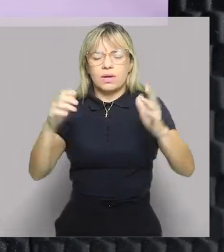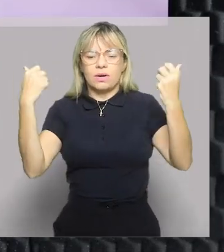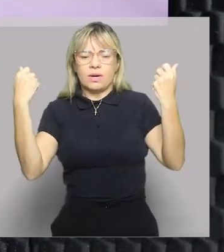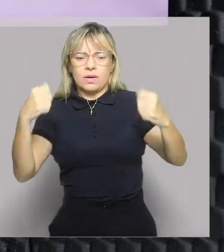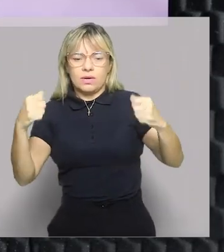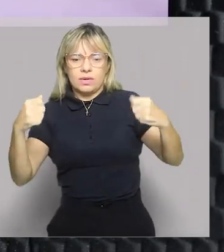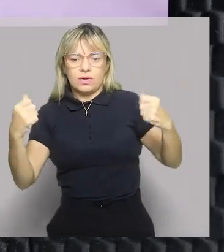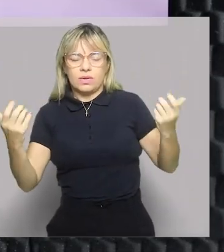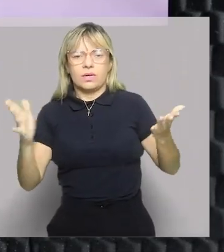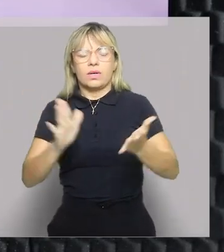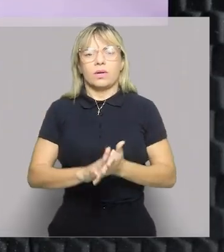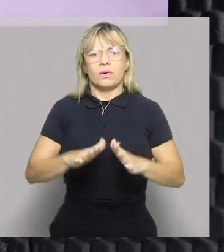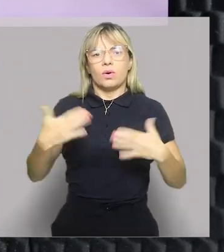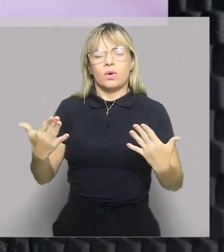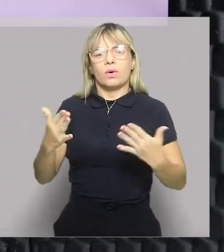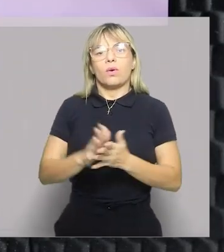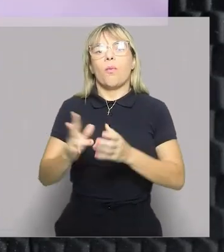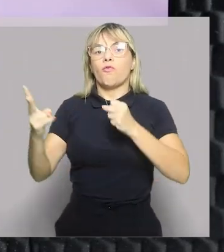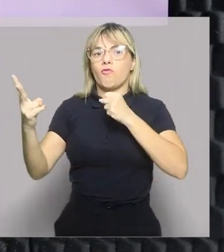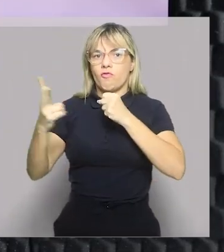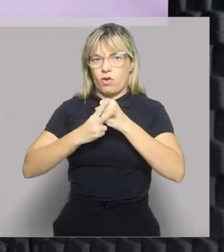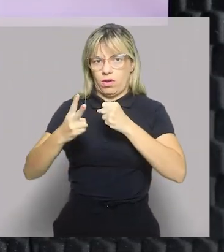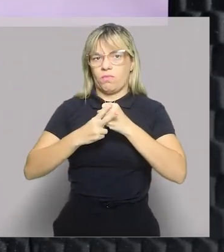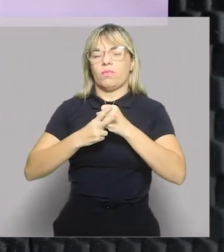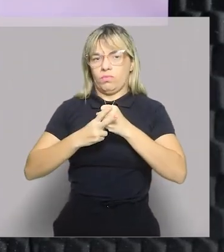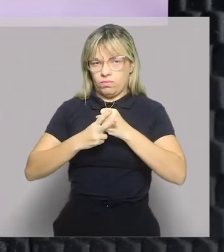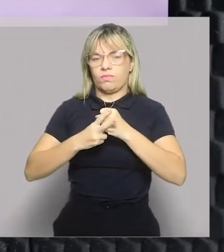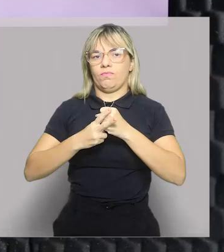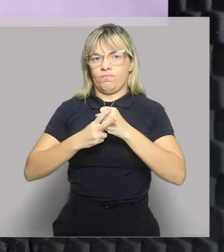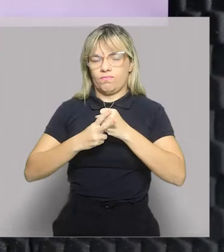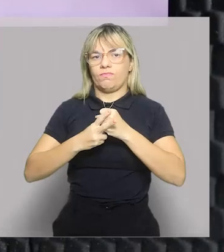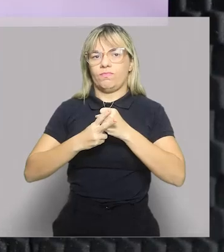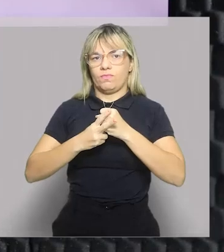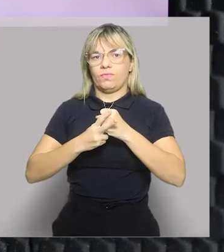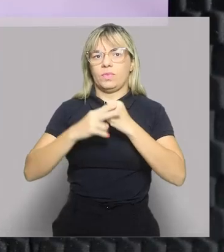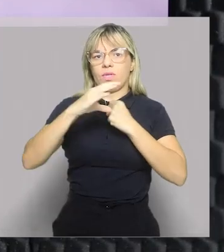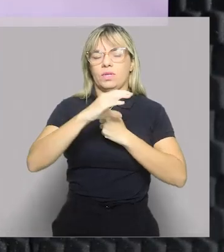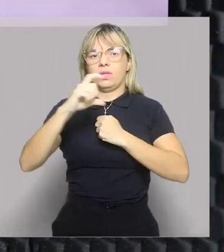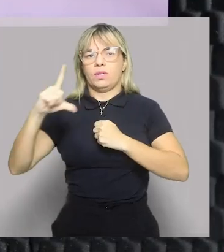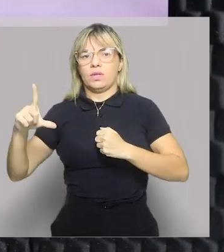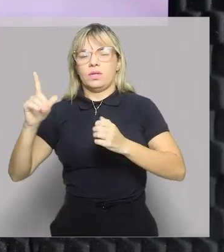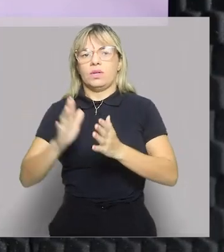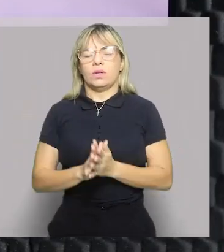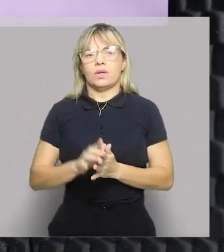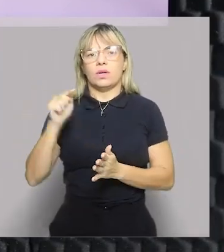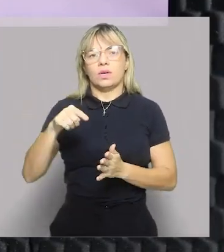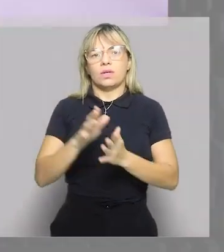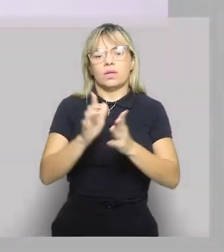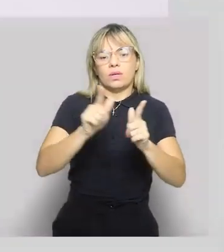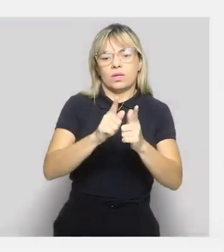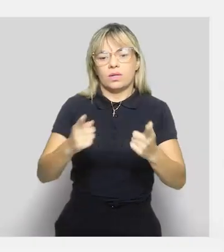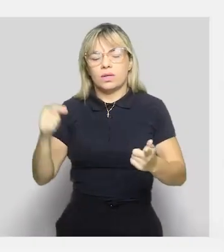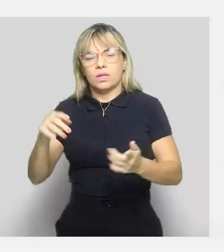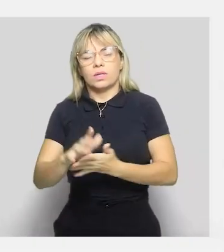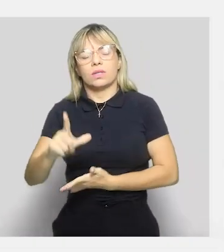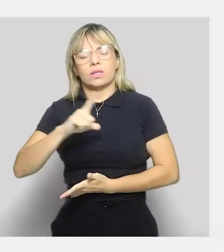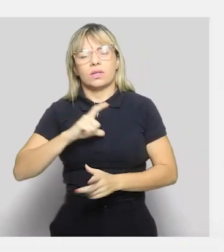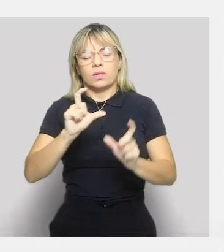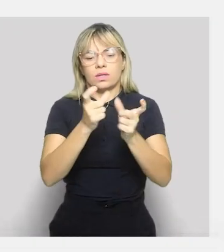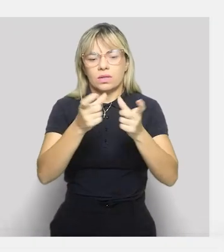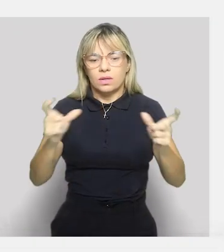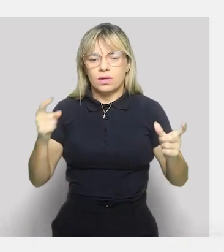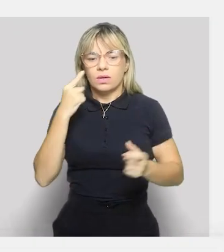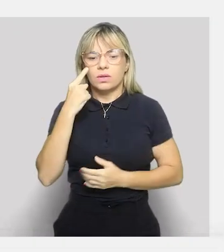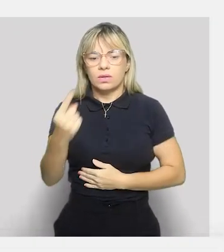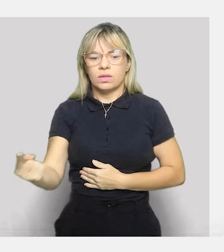necessariamente precisamos de um verbo, tá? Classe gramatical que é determinante para a existência da oração. Então você